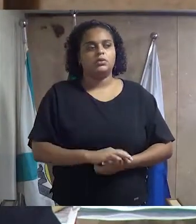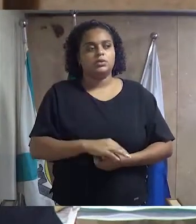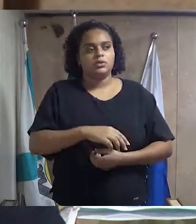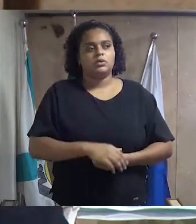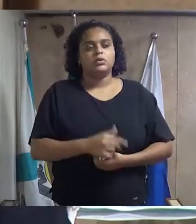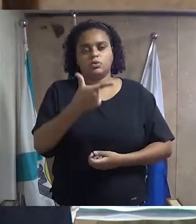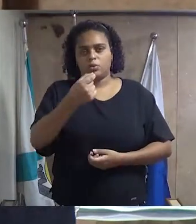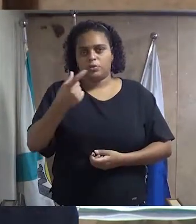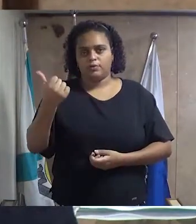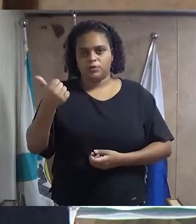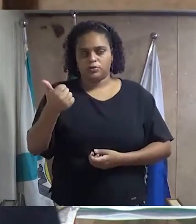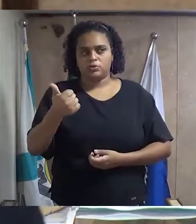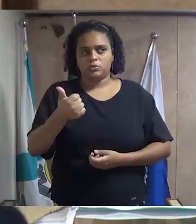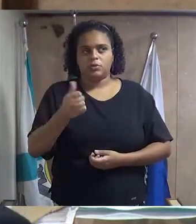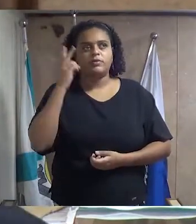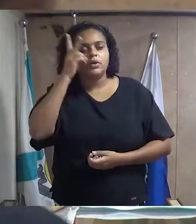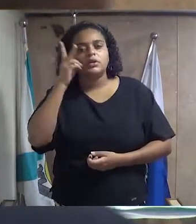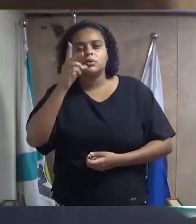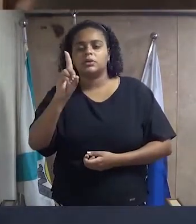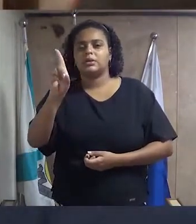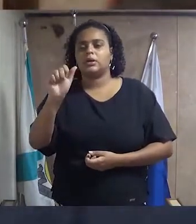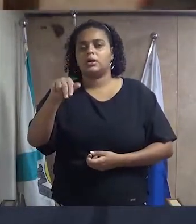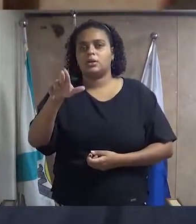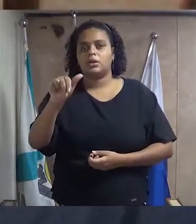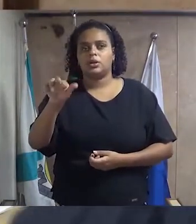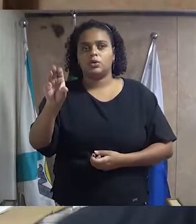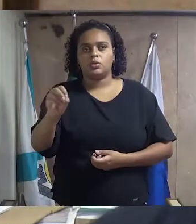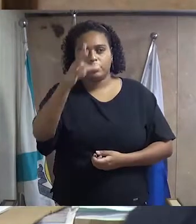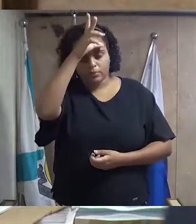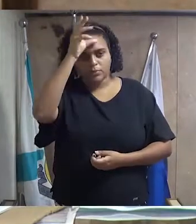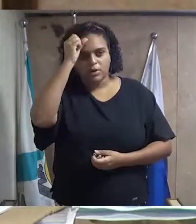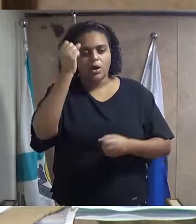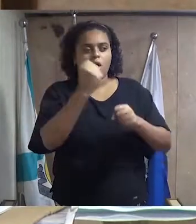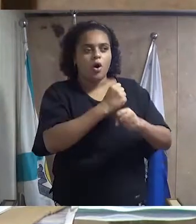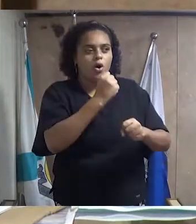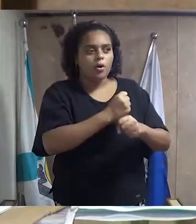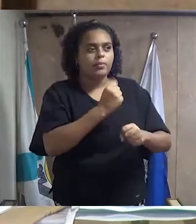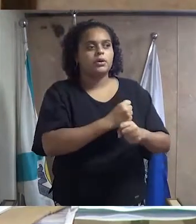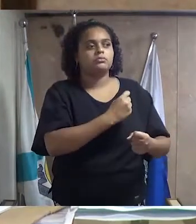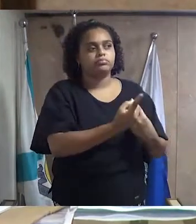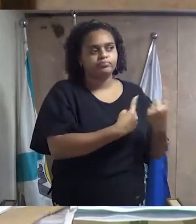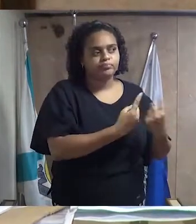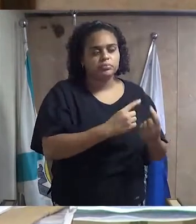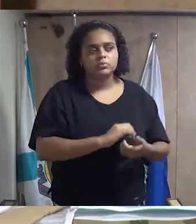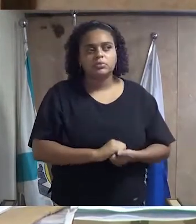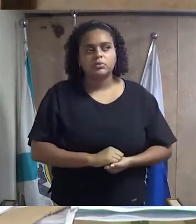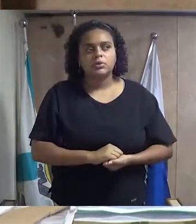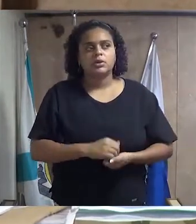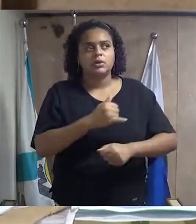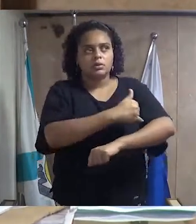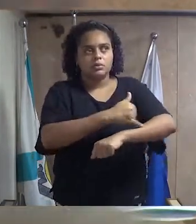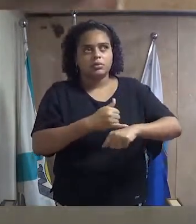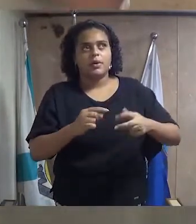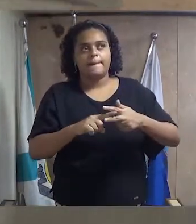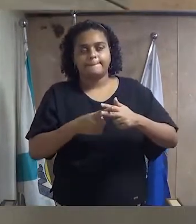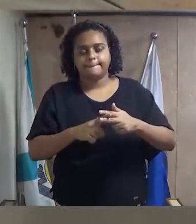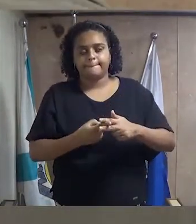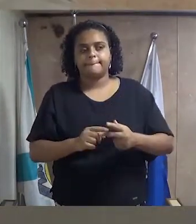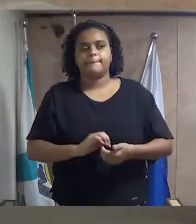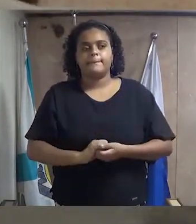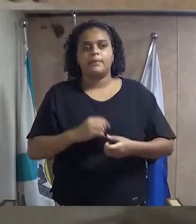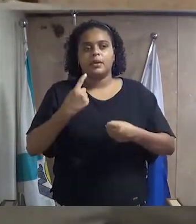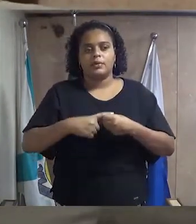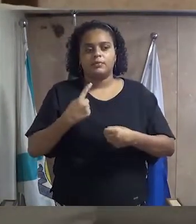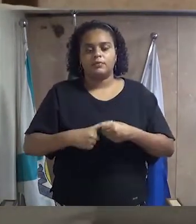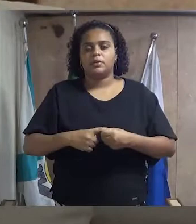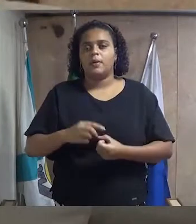excelentíssimo senhor Danilo, solicitando ao senhor prefeito obra de pavimentação asfáltica ao longo do bairro